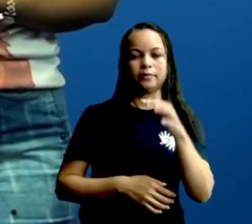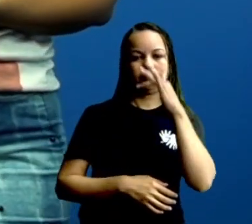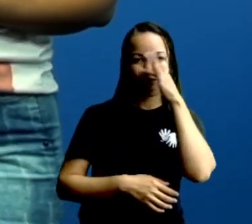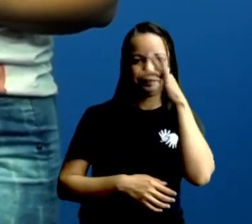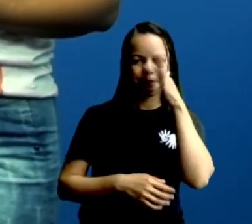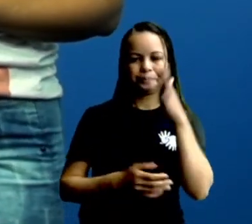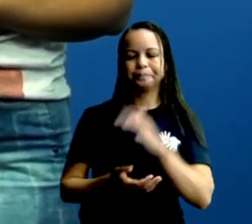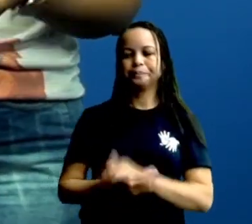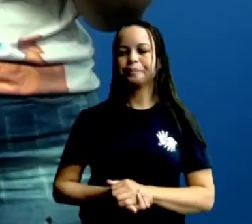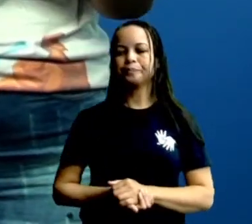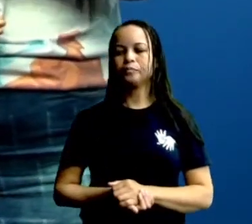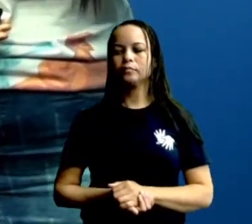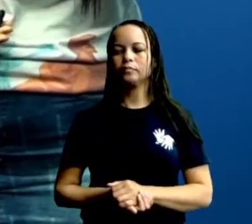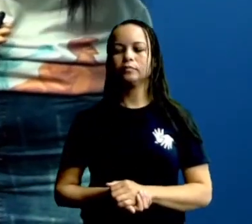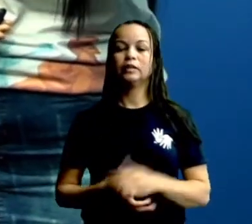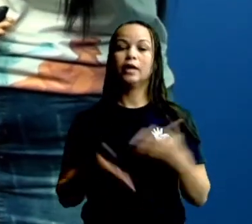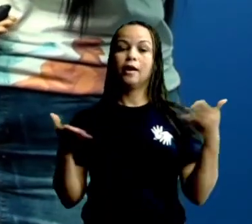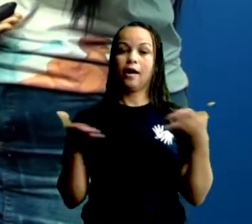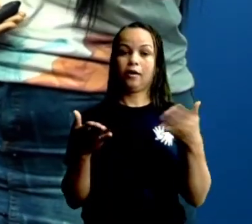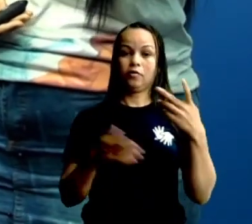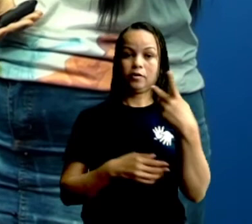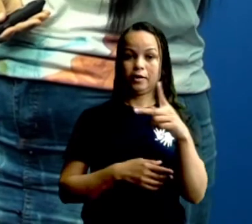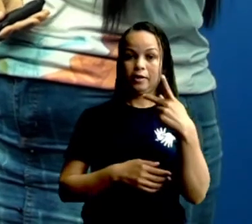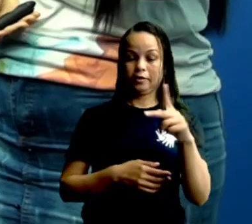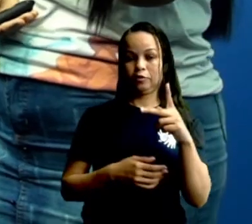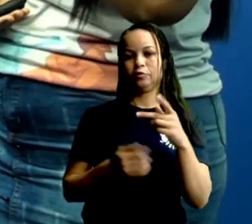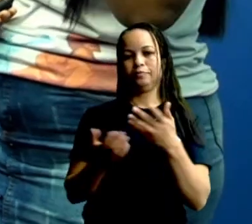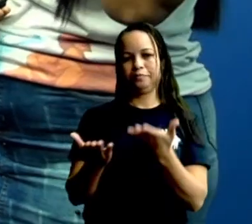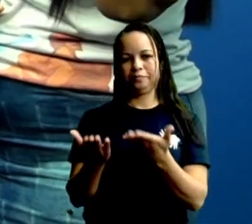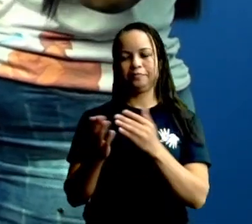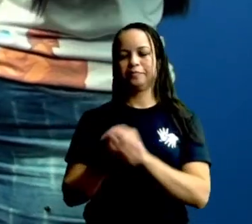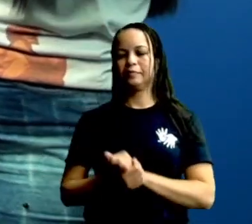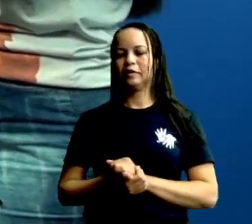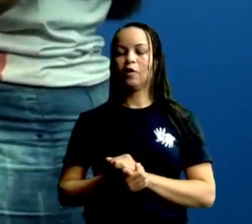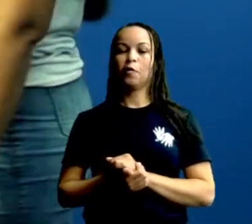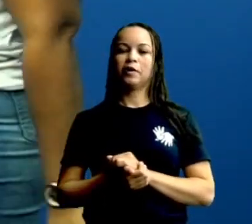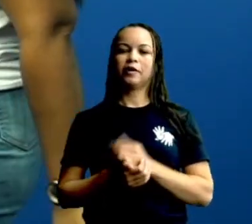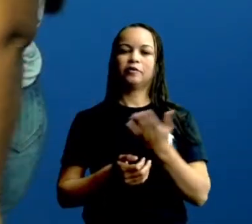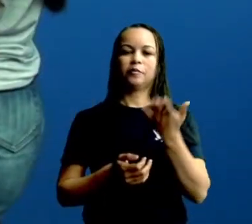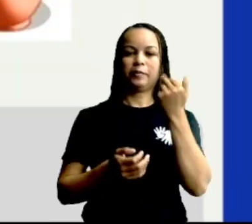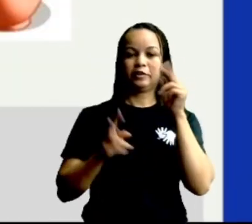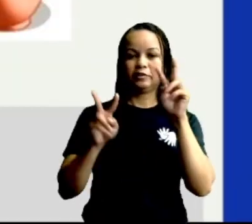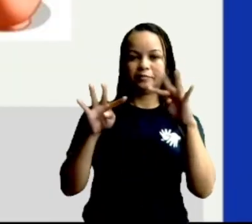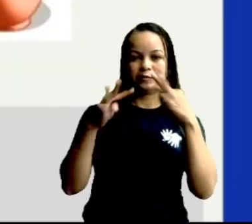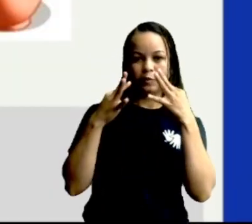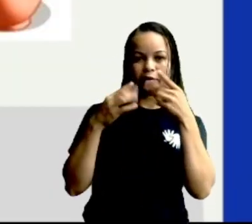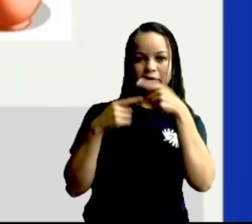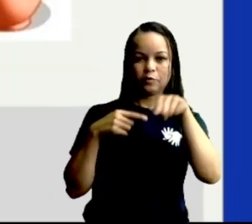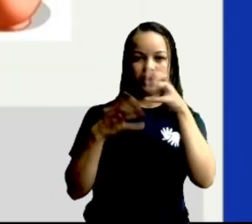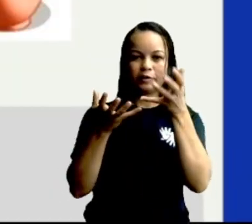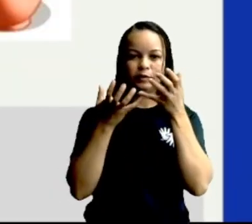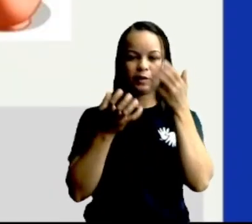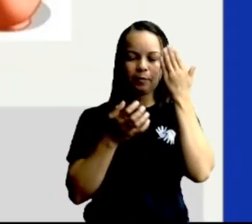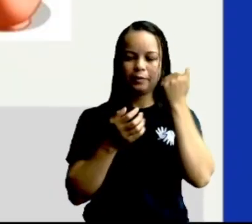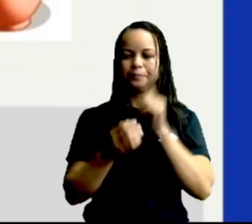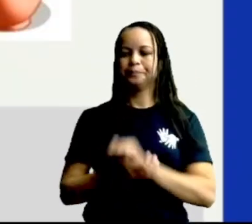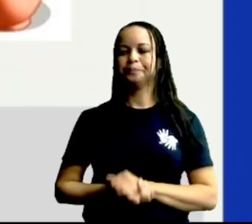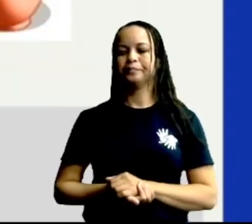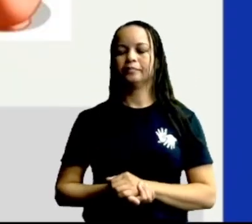ok? Então, agora é a sua vez. Vem cá que eu quero saber se você prestou atenção. Vamos ver